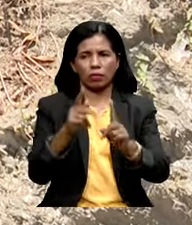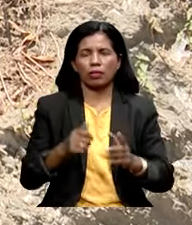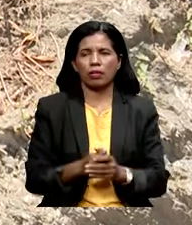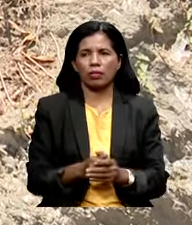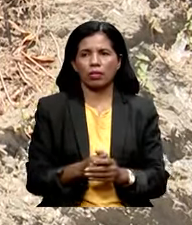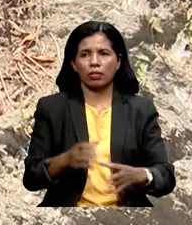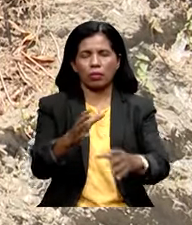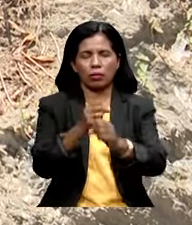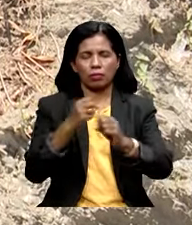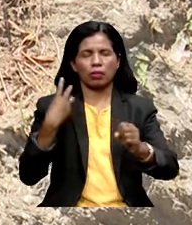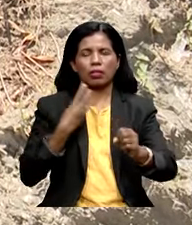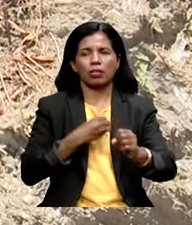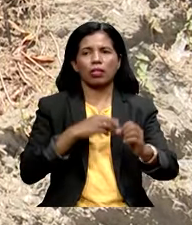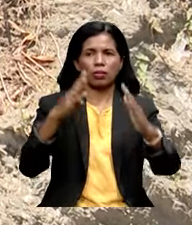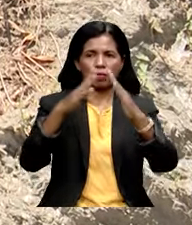sob Itania Humana.